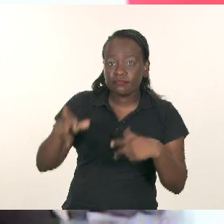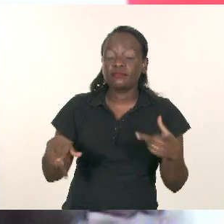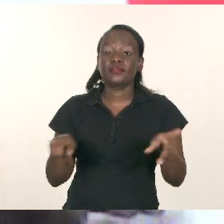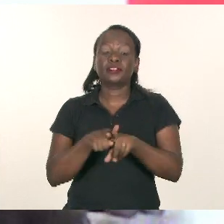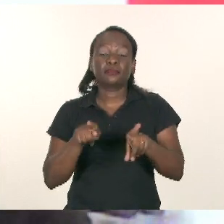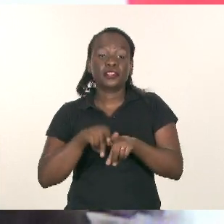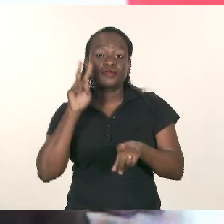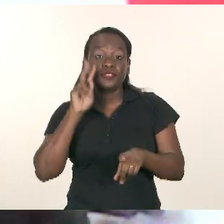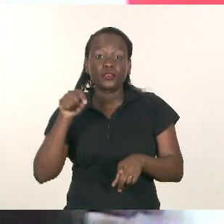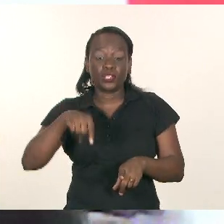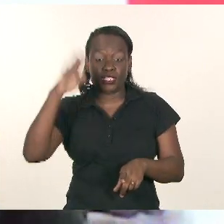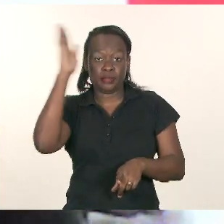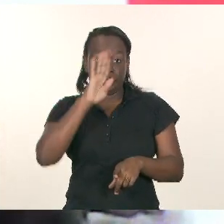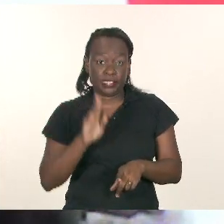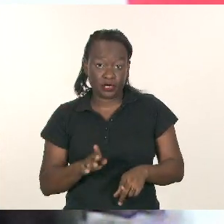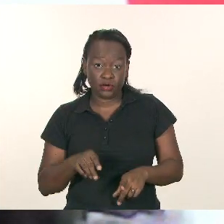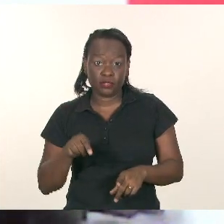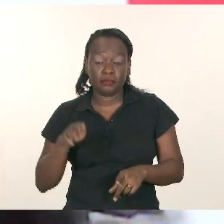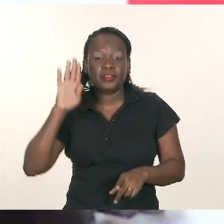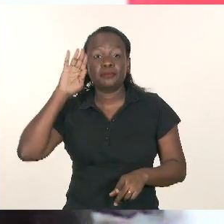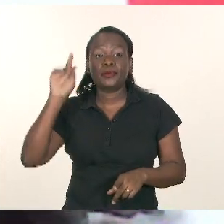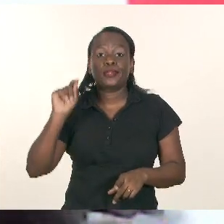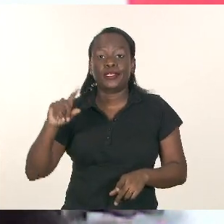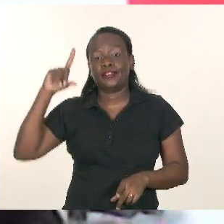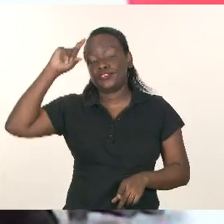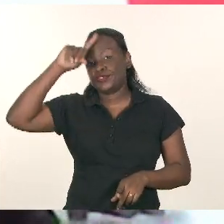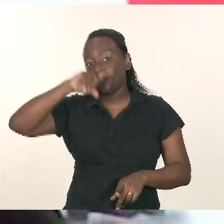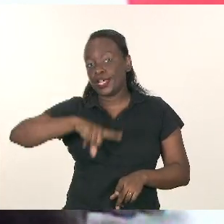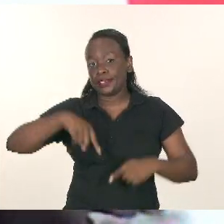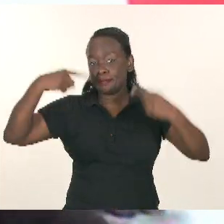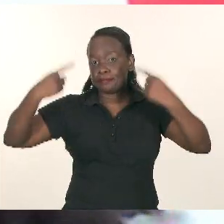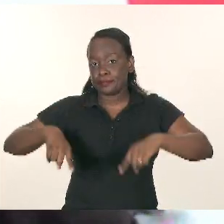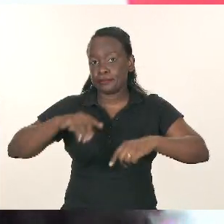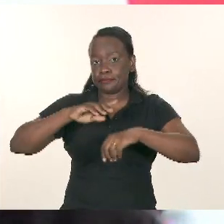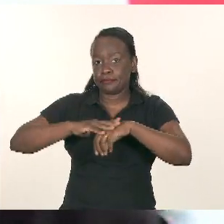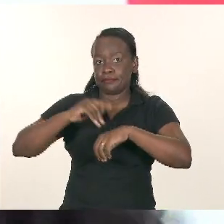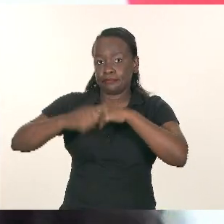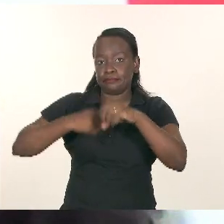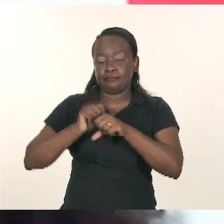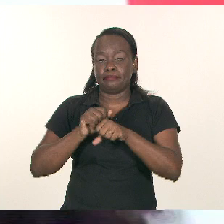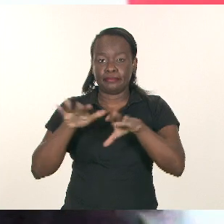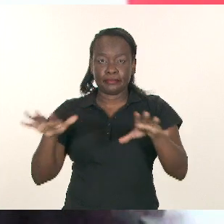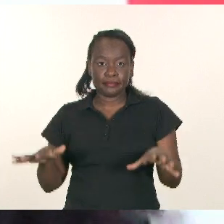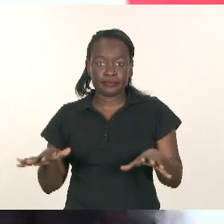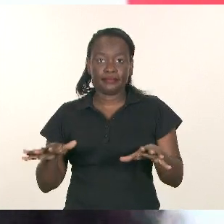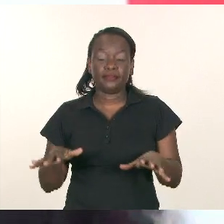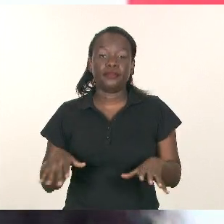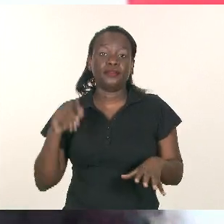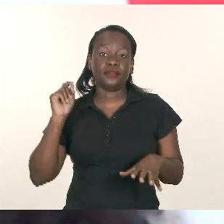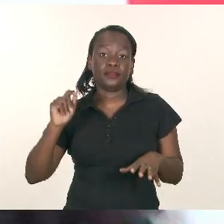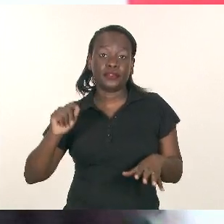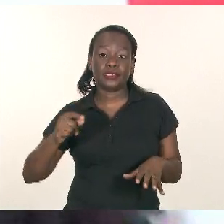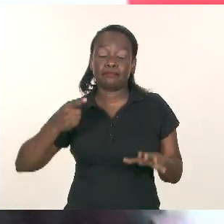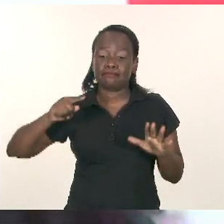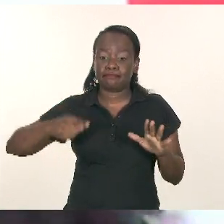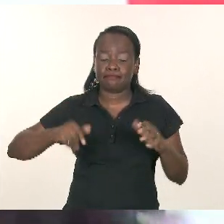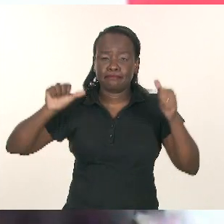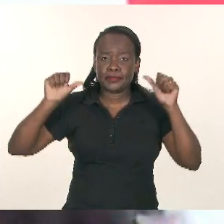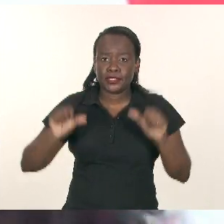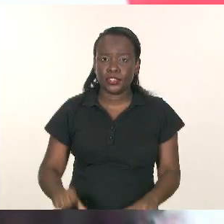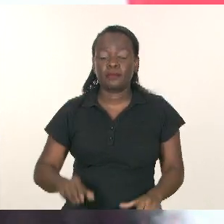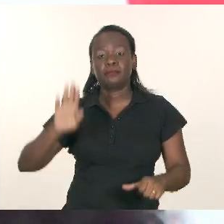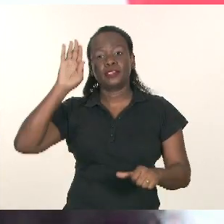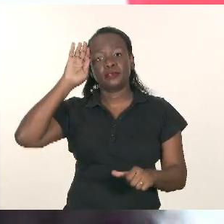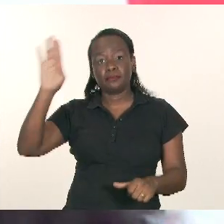visto aqui no Brasil, em especial, uma dificuldade no enfrentamento à pandemia que se aprofunda especialmente